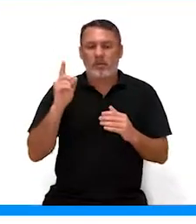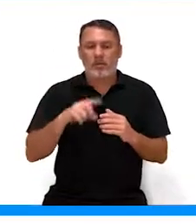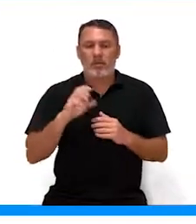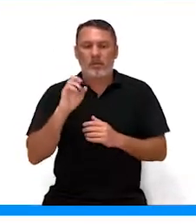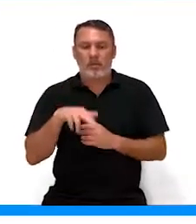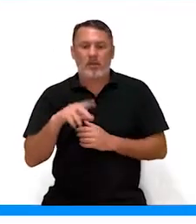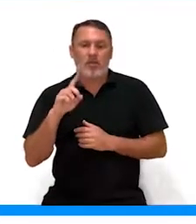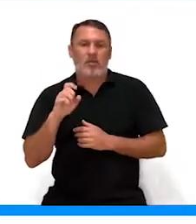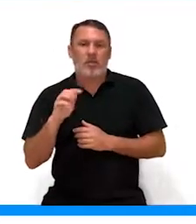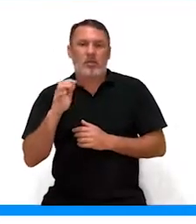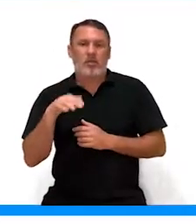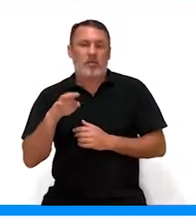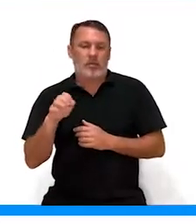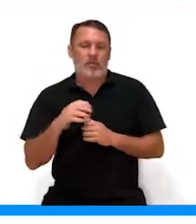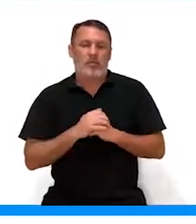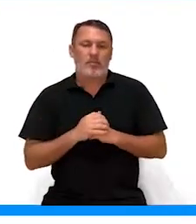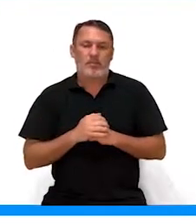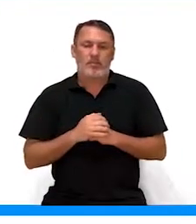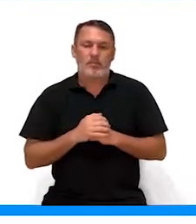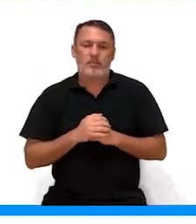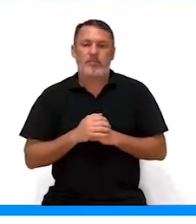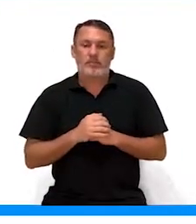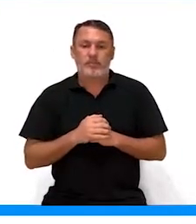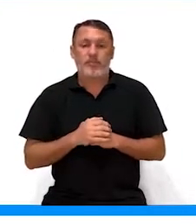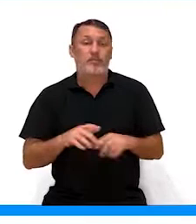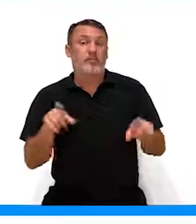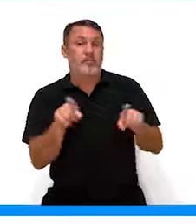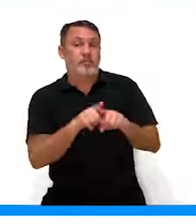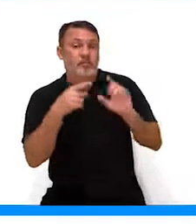camadinha interna aí, chamada de endotélio.